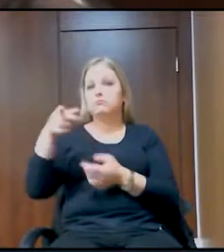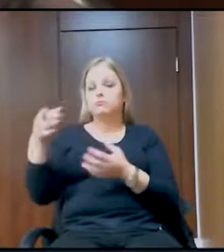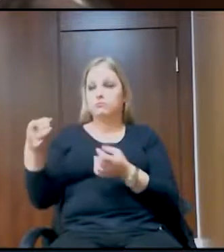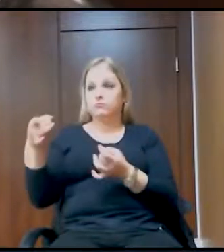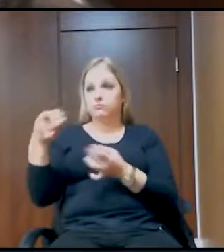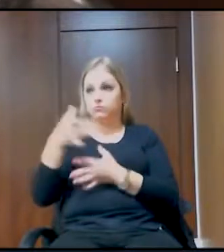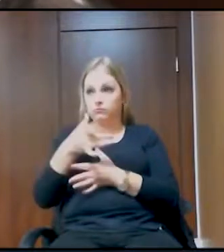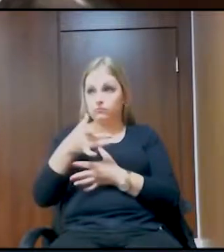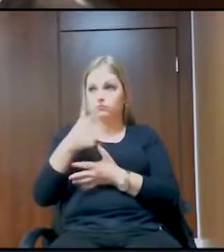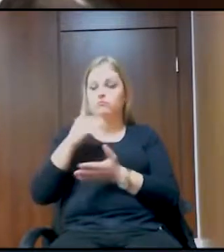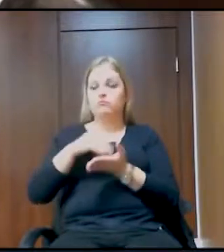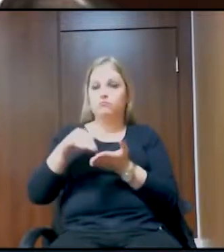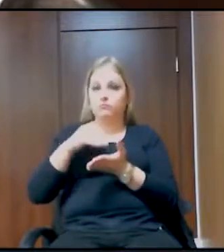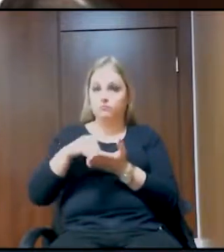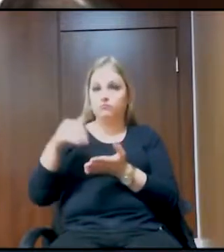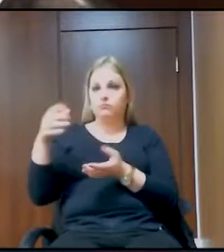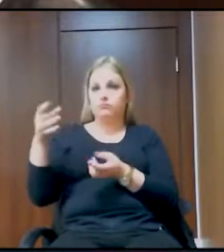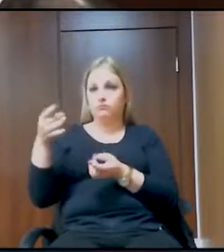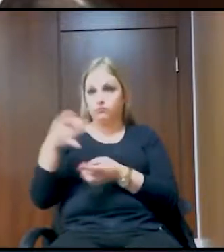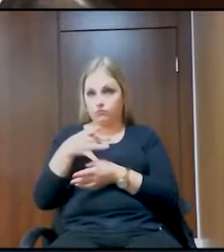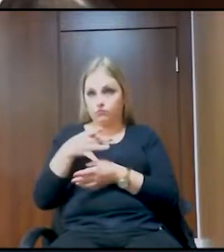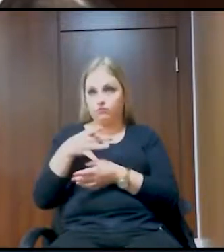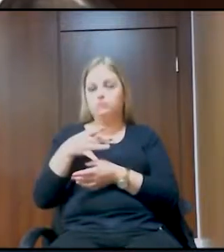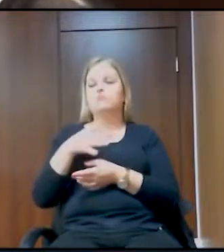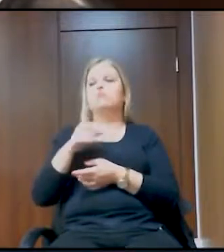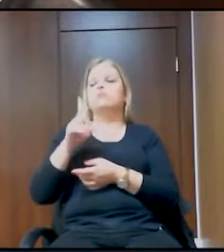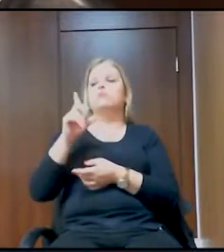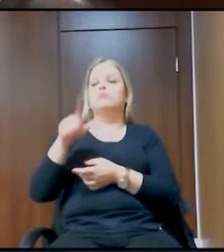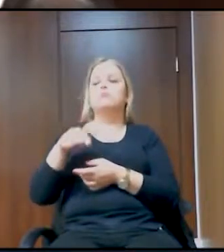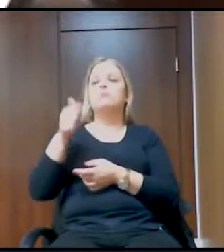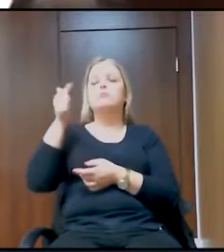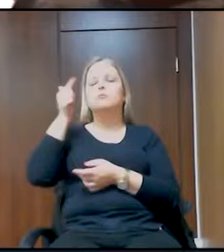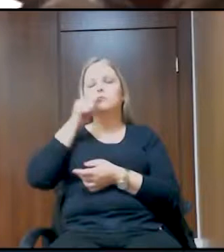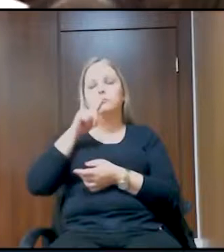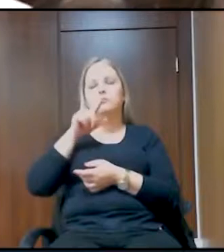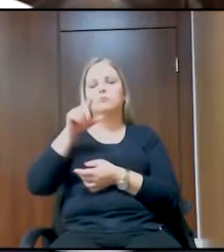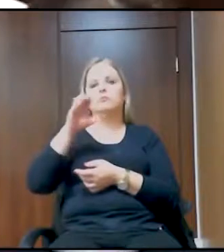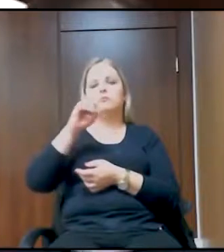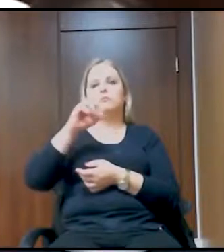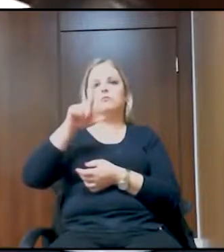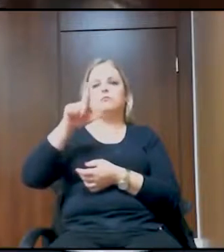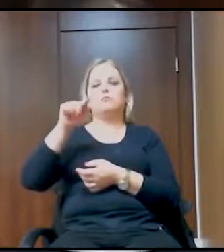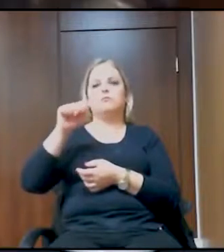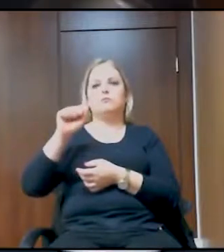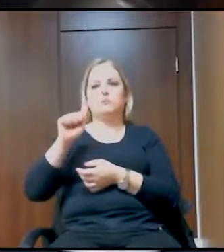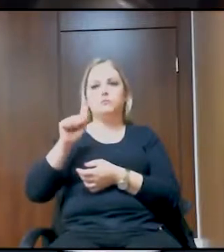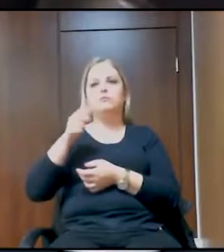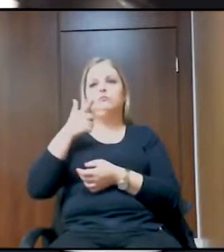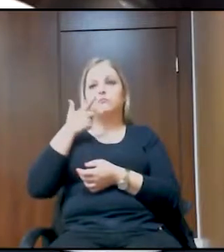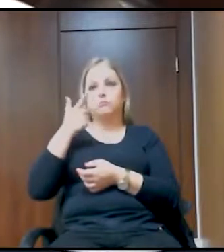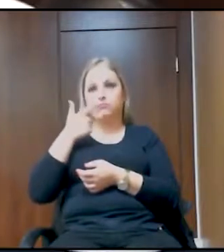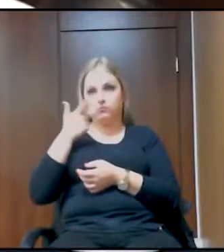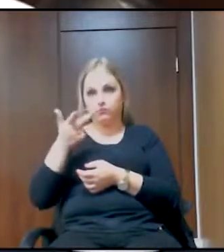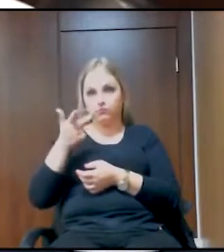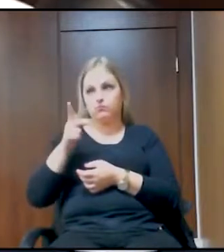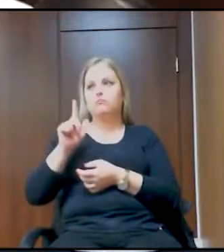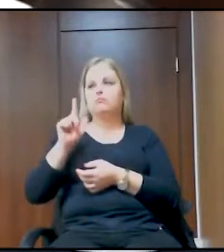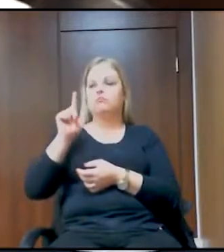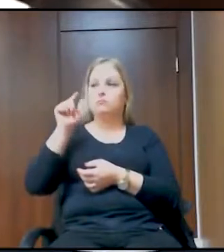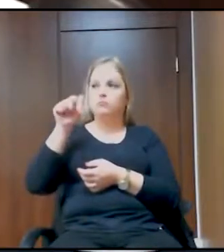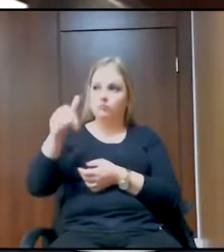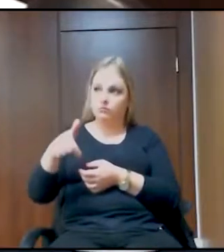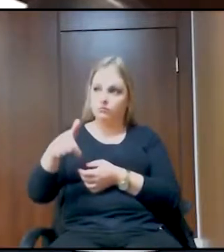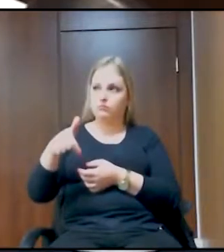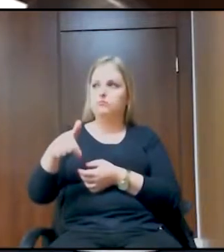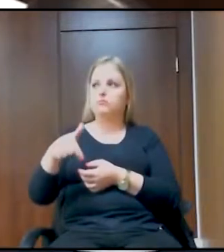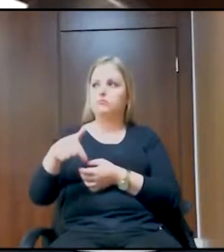do secretário, quando a gente abrir para as intervenções, a gente deixar a dona Olga com a primeira fala e garantir a ela